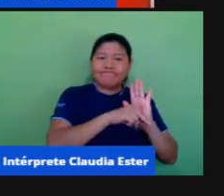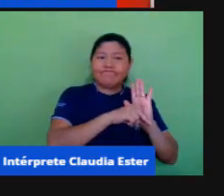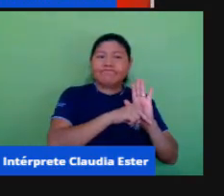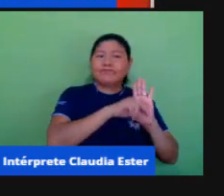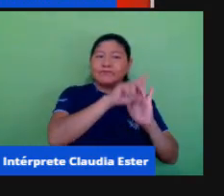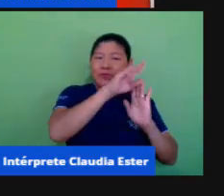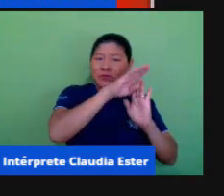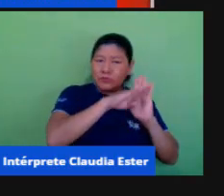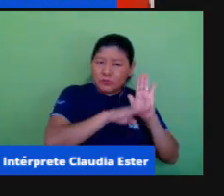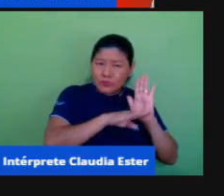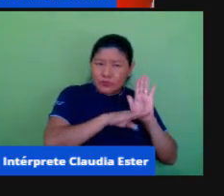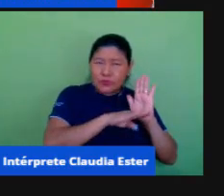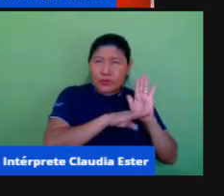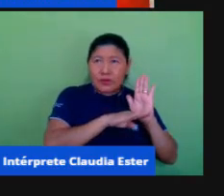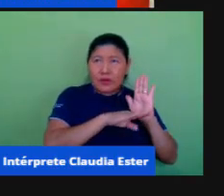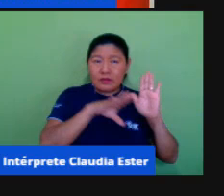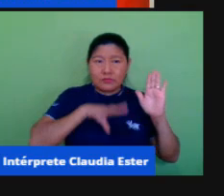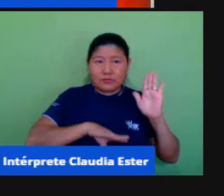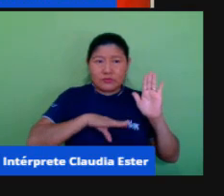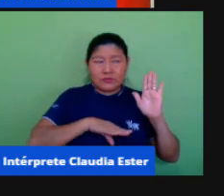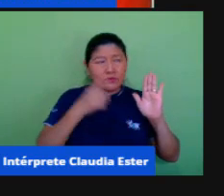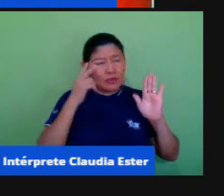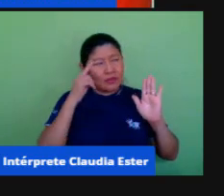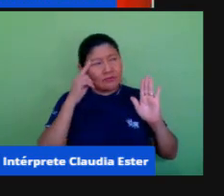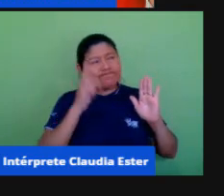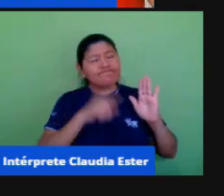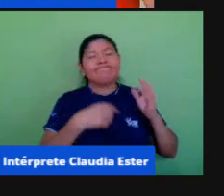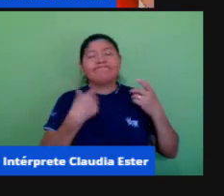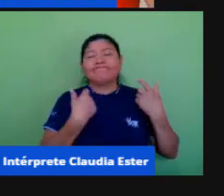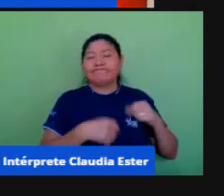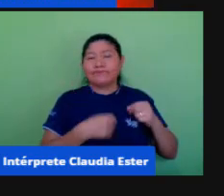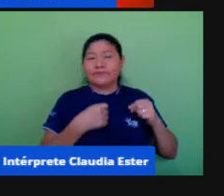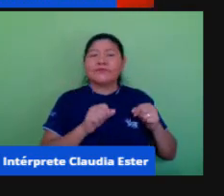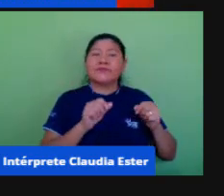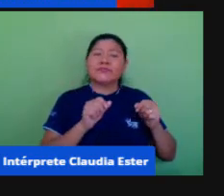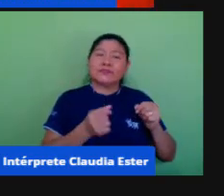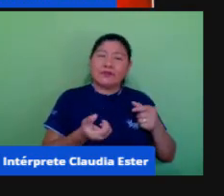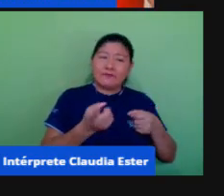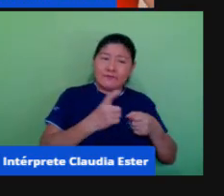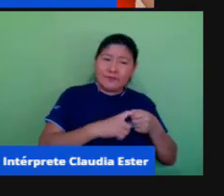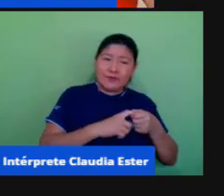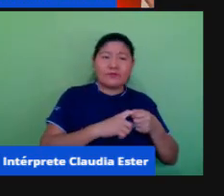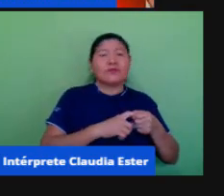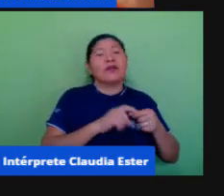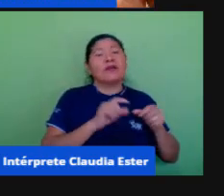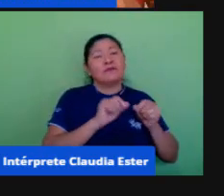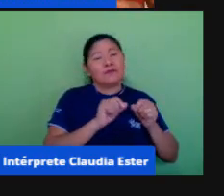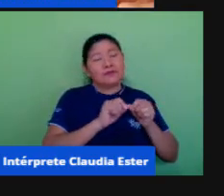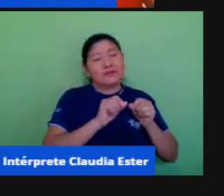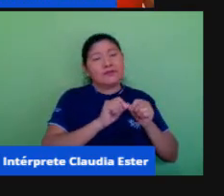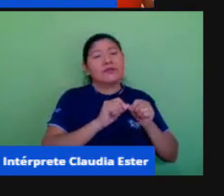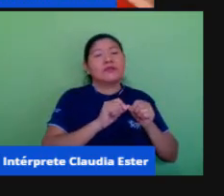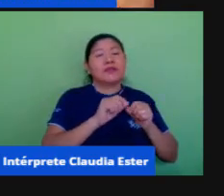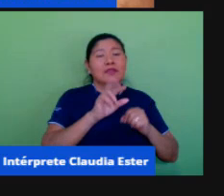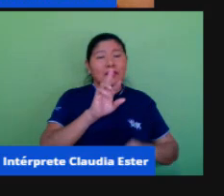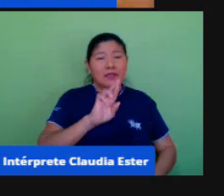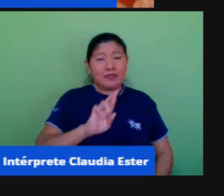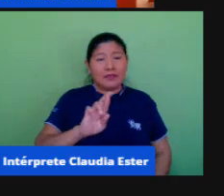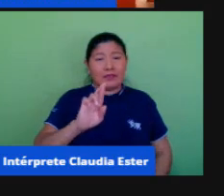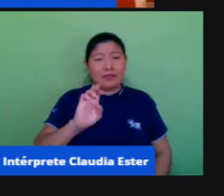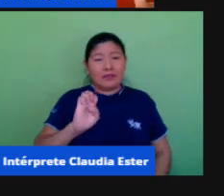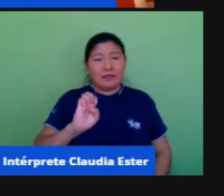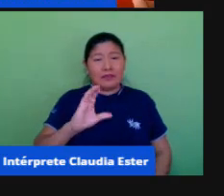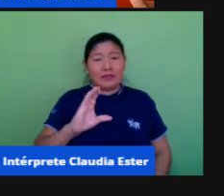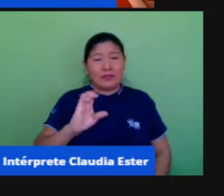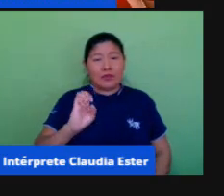língua portuguesa e eu tive que fazer a recuperação desses alunos. E eu apliquei também requisitos da sala de aula invertida. Eu peguei